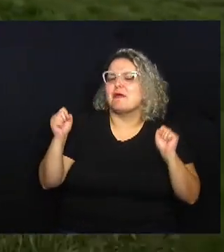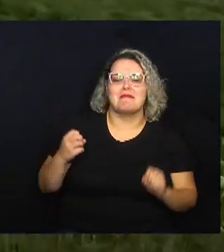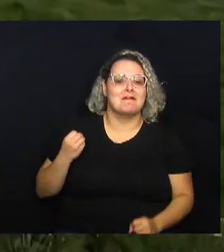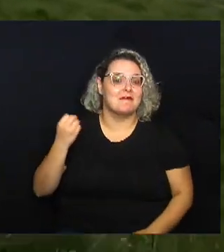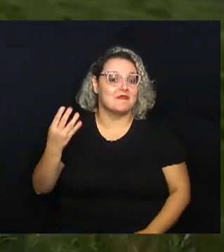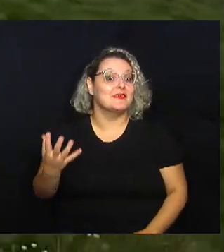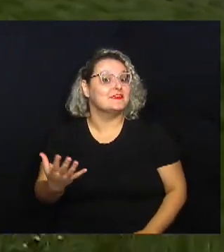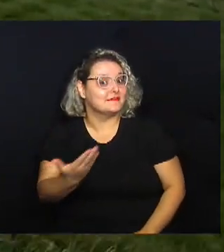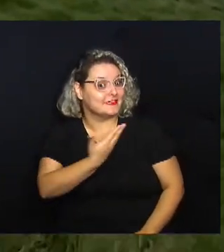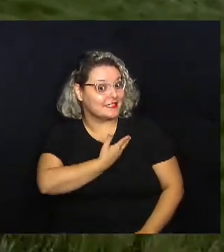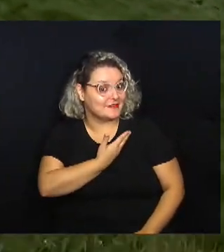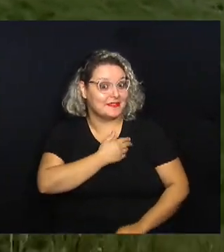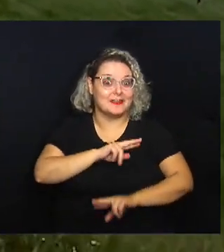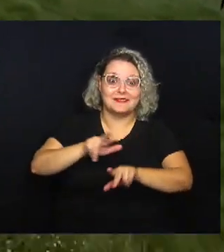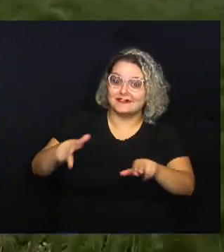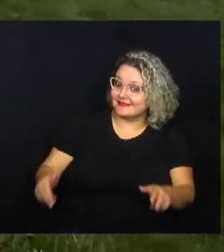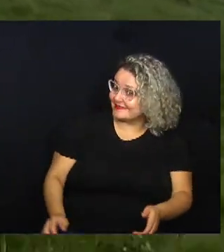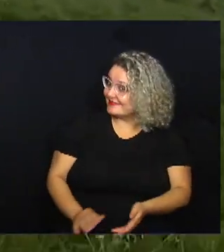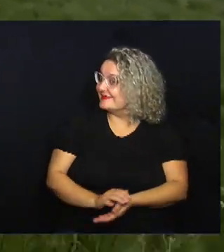também